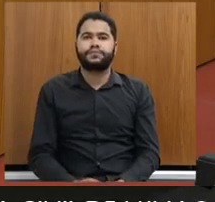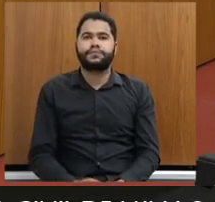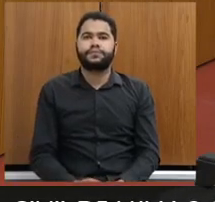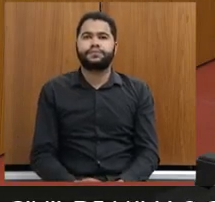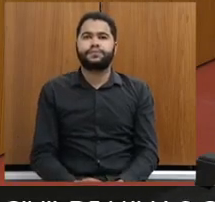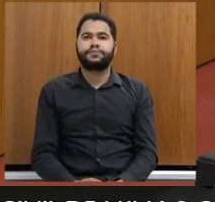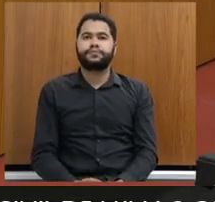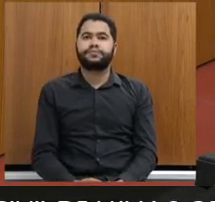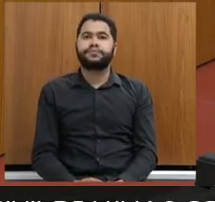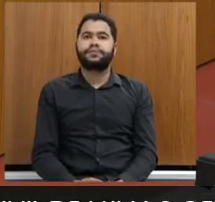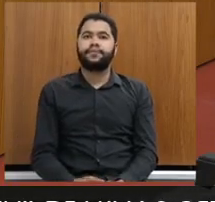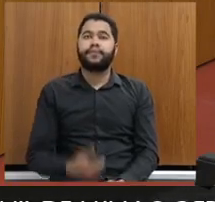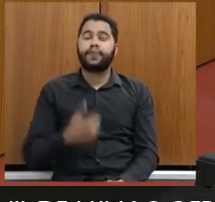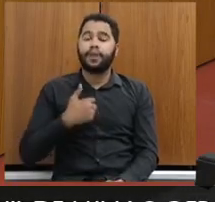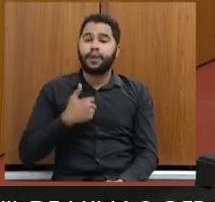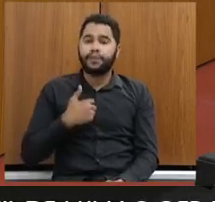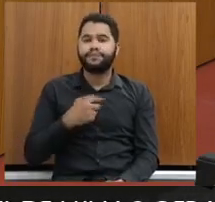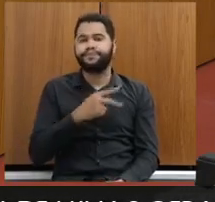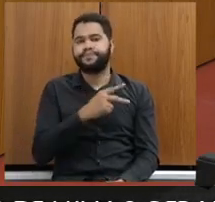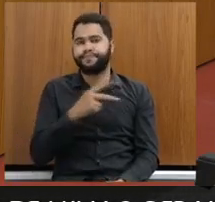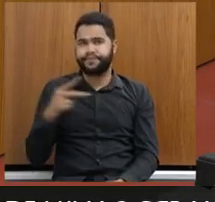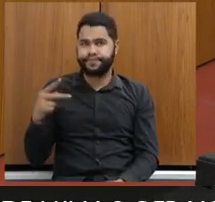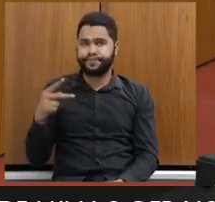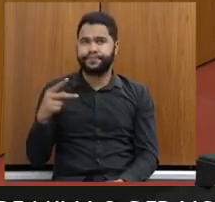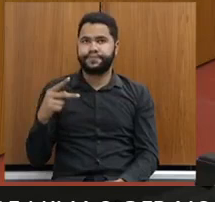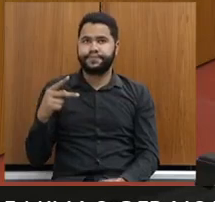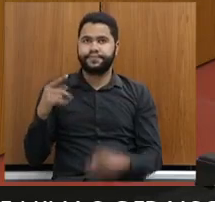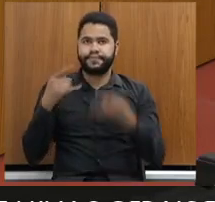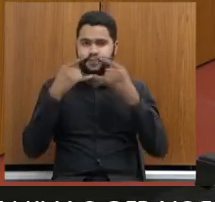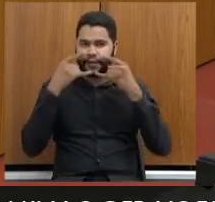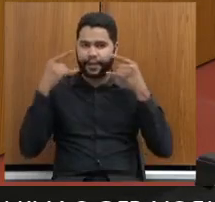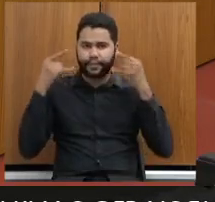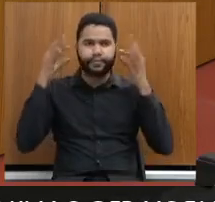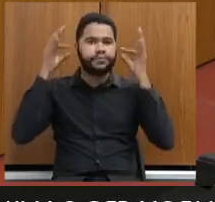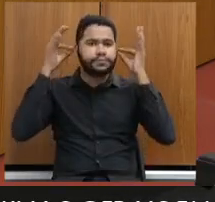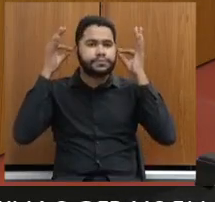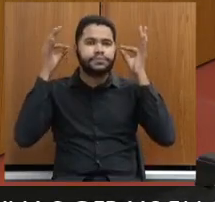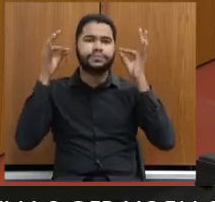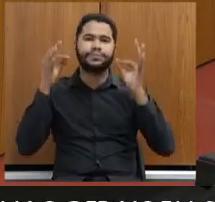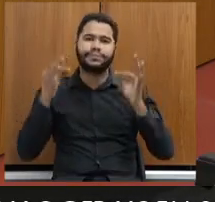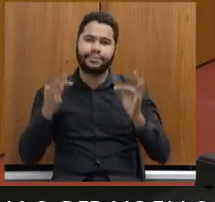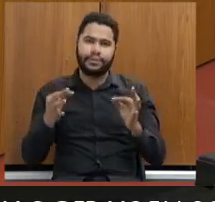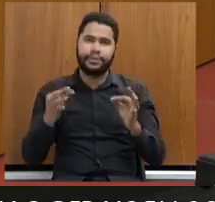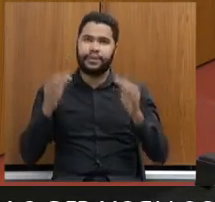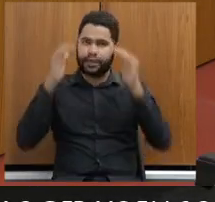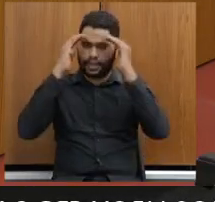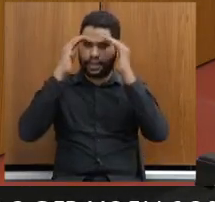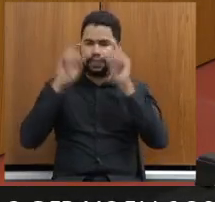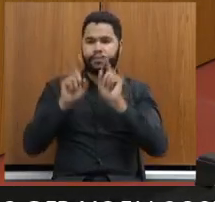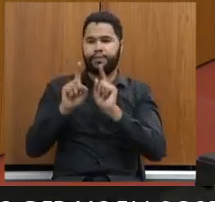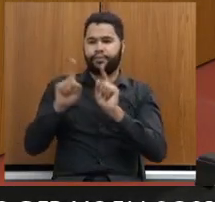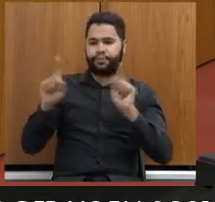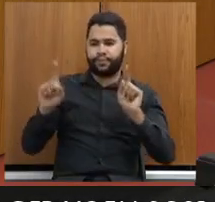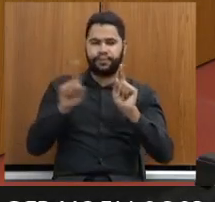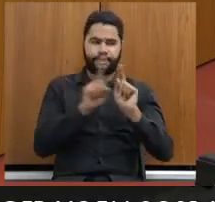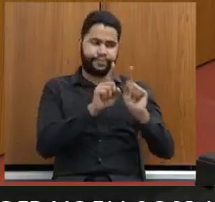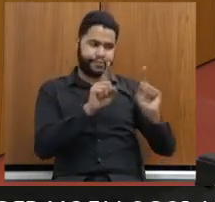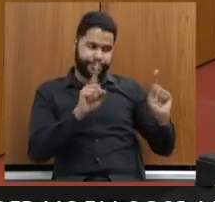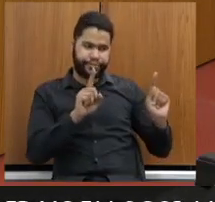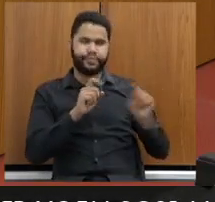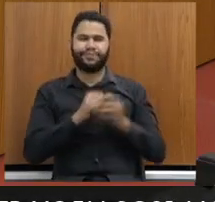e eu vou Presidente retirar a máscara estamos aqui respeitando o distanciamento